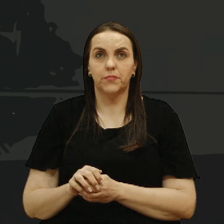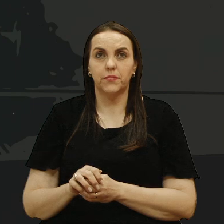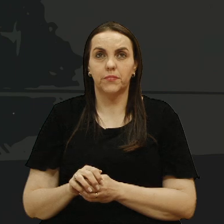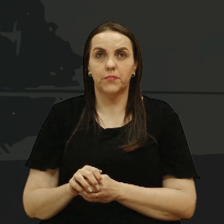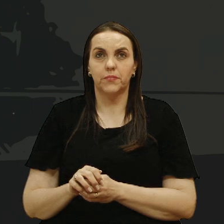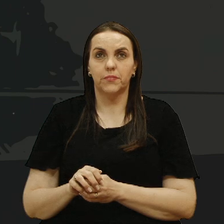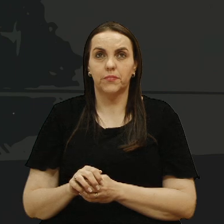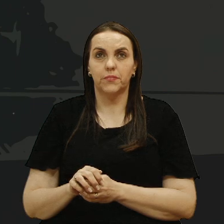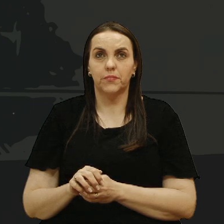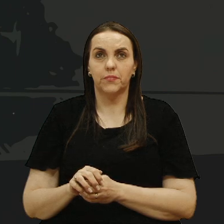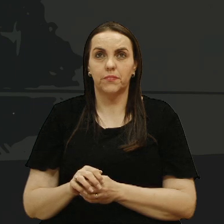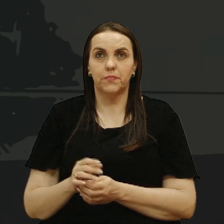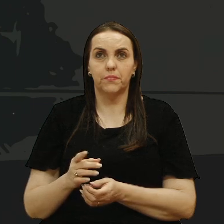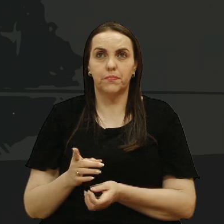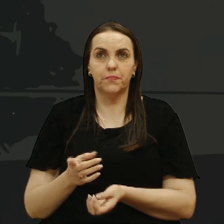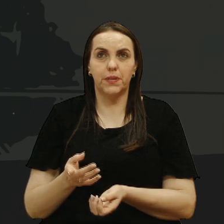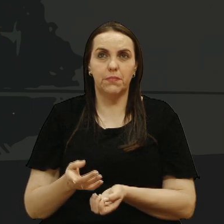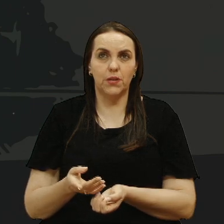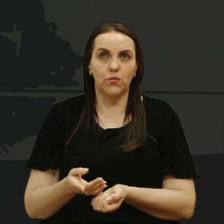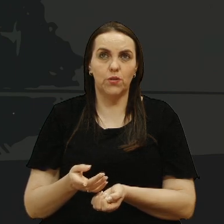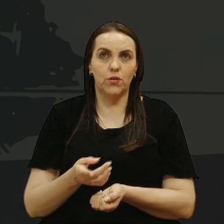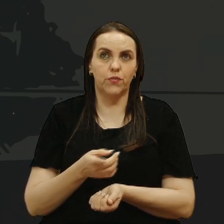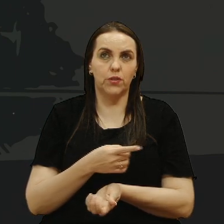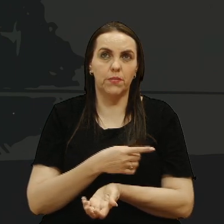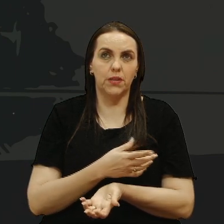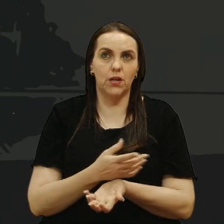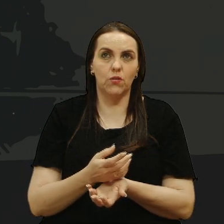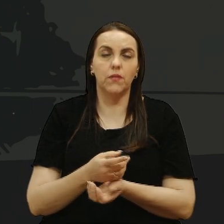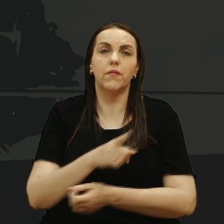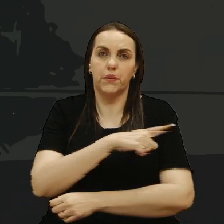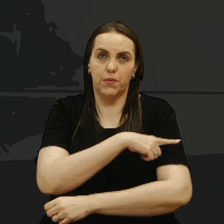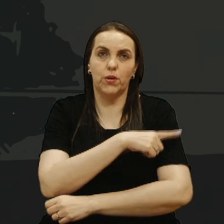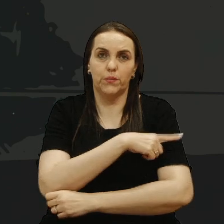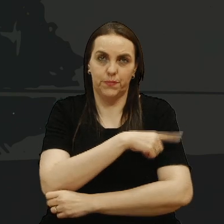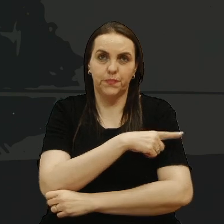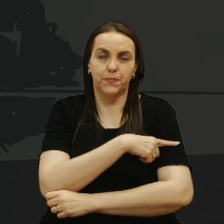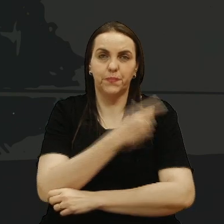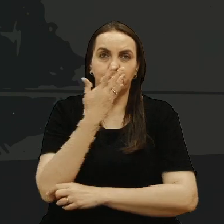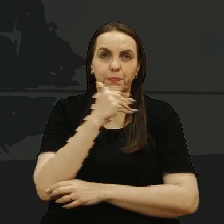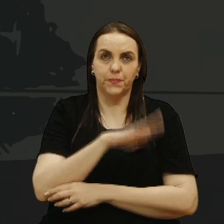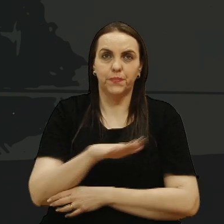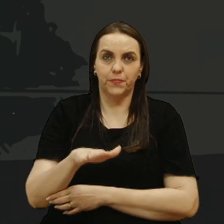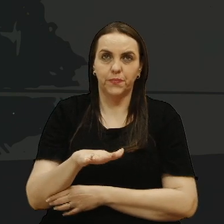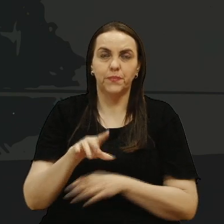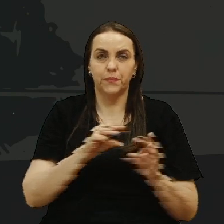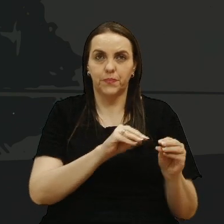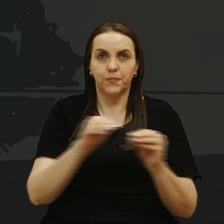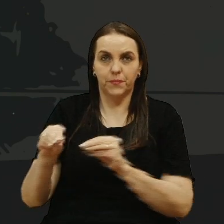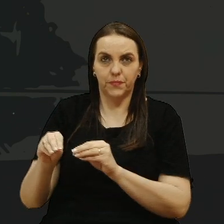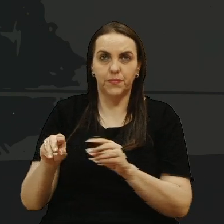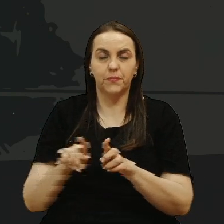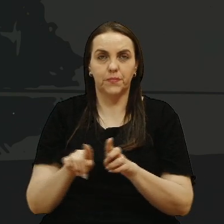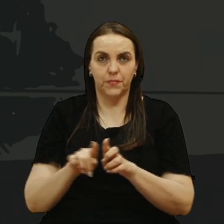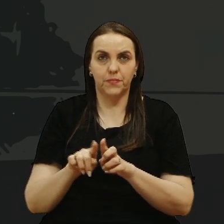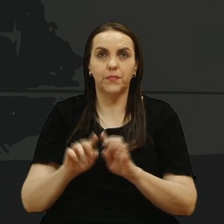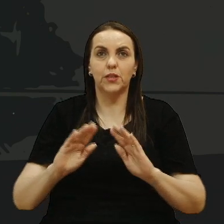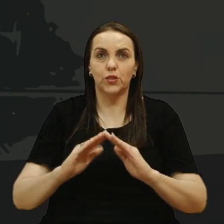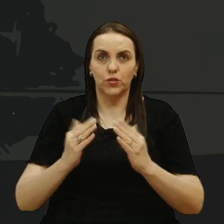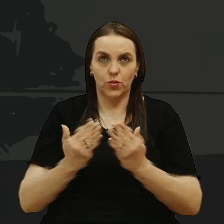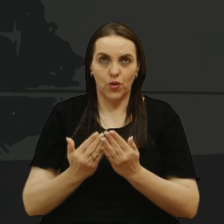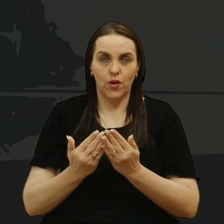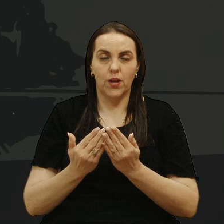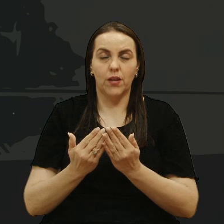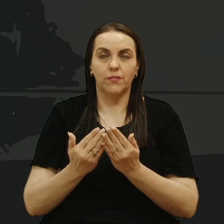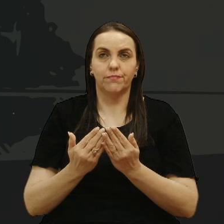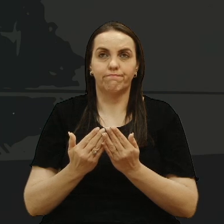que seria aberta na Escola de Infantil Aurora Milese e na Escola José Generosi.